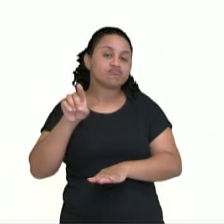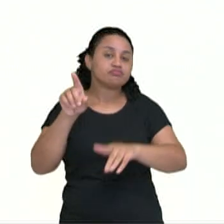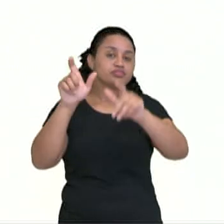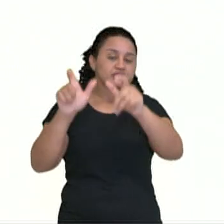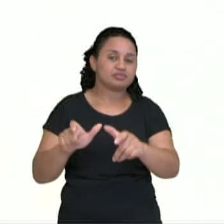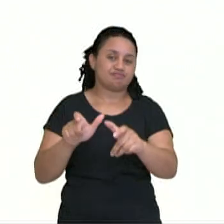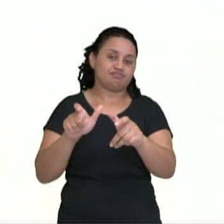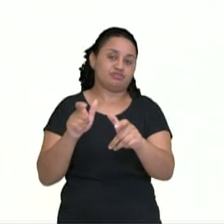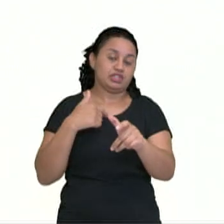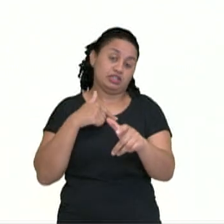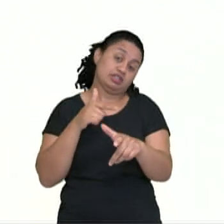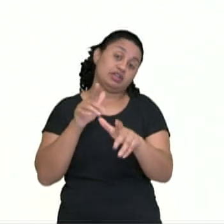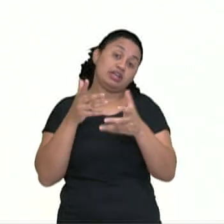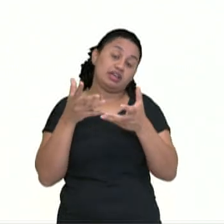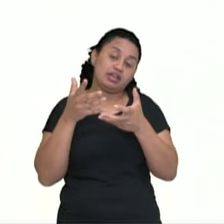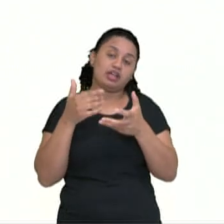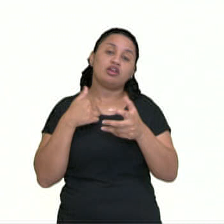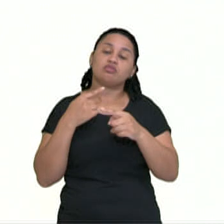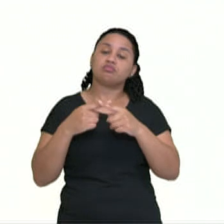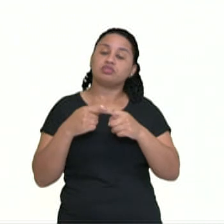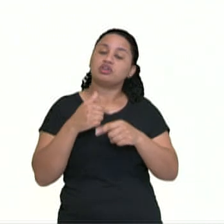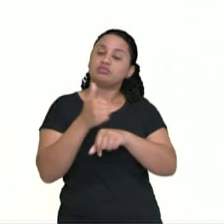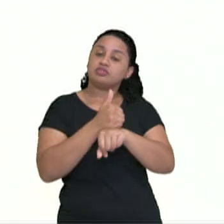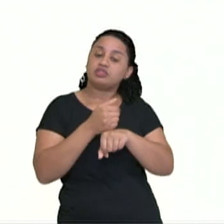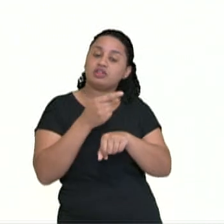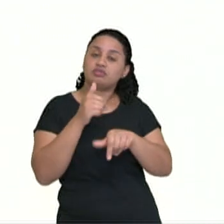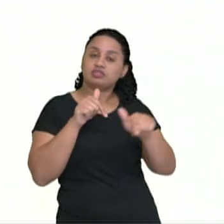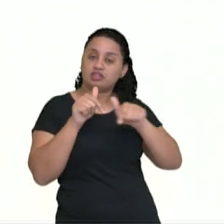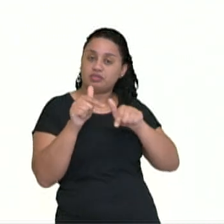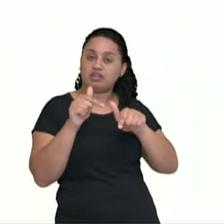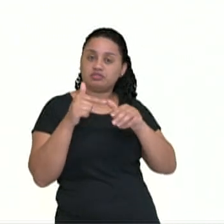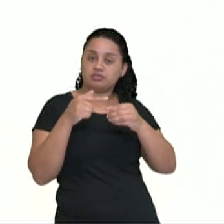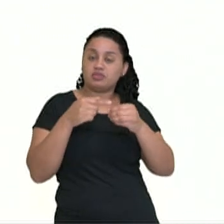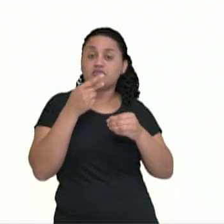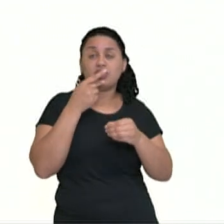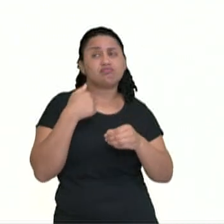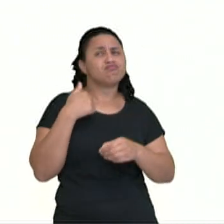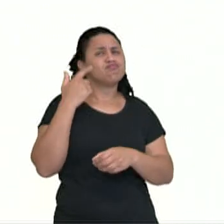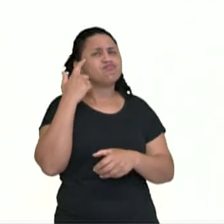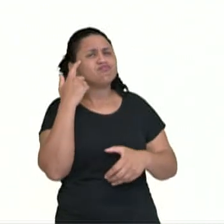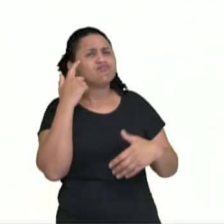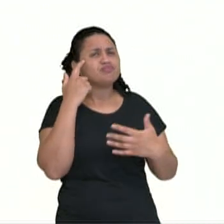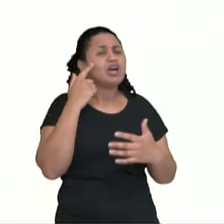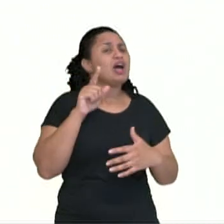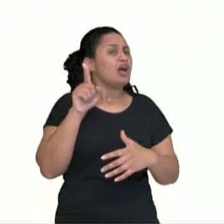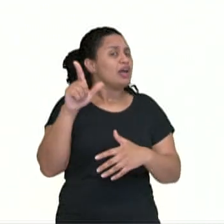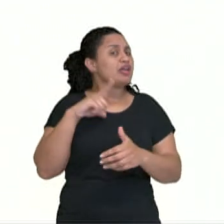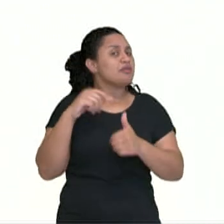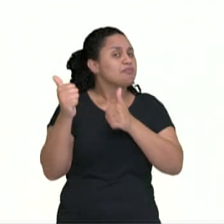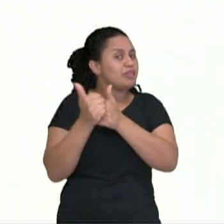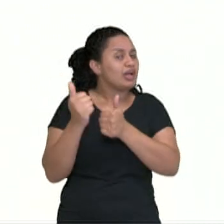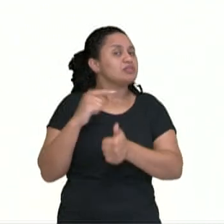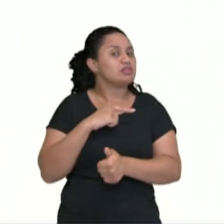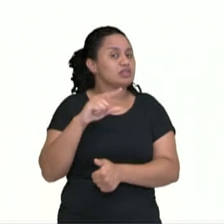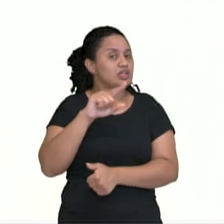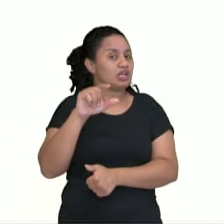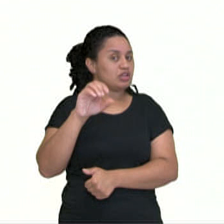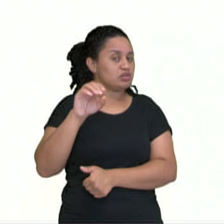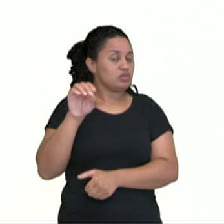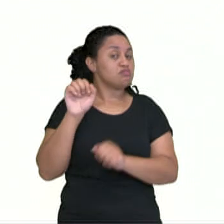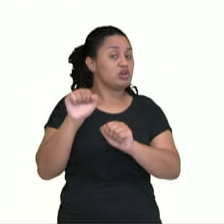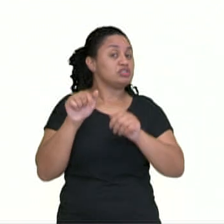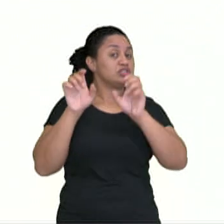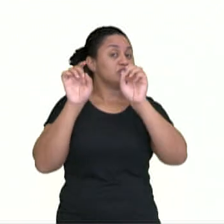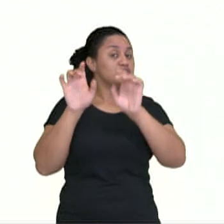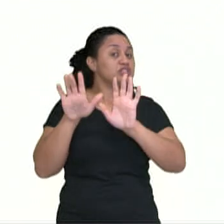é a expectativa, porque o atendente diz para ele, olha, eu pensei um pouquinho aqui, tem um zoológico aqui perto, você pode deixá-lo